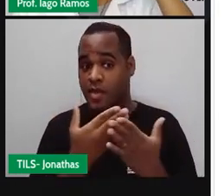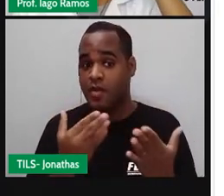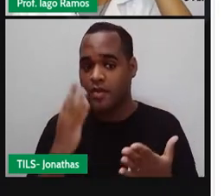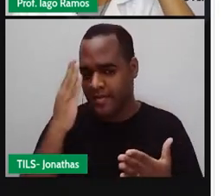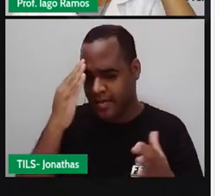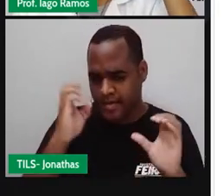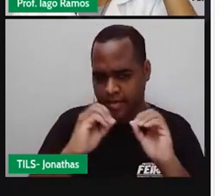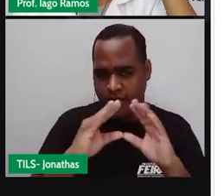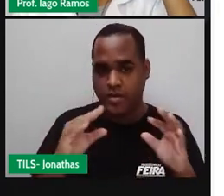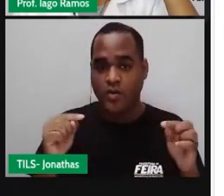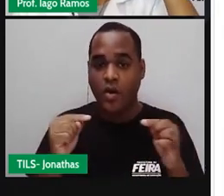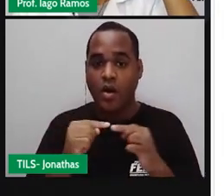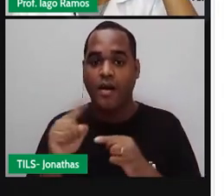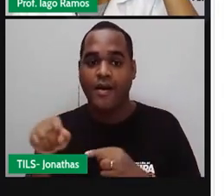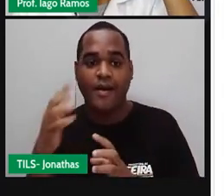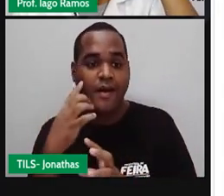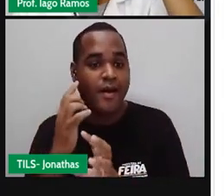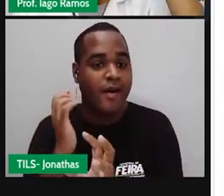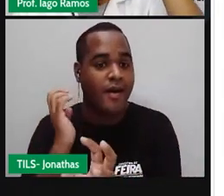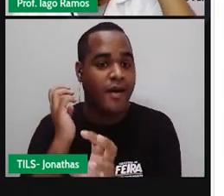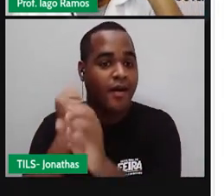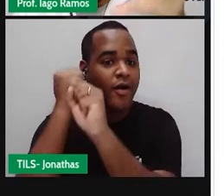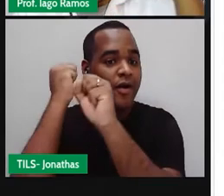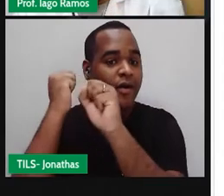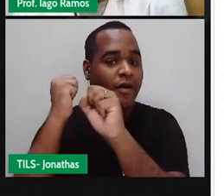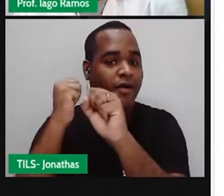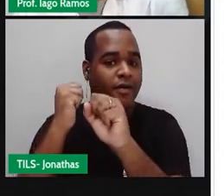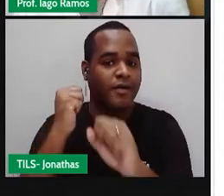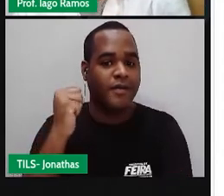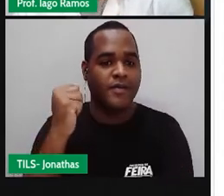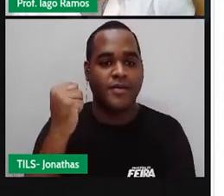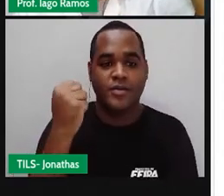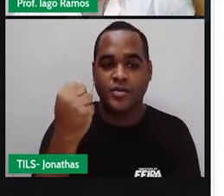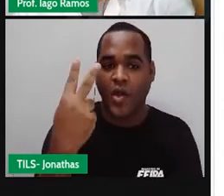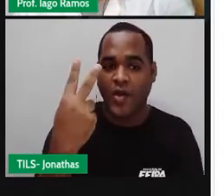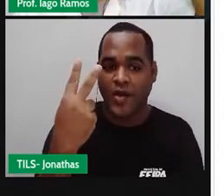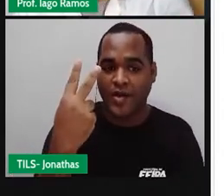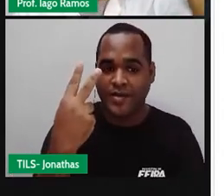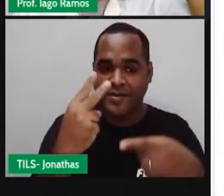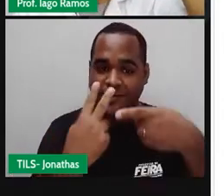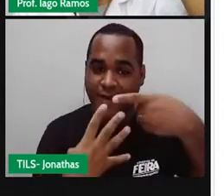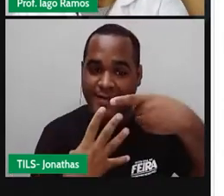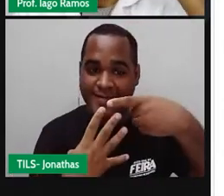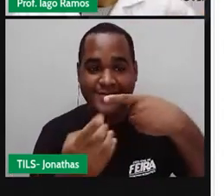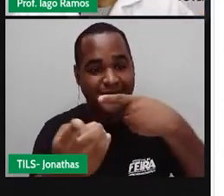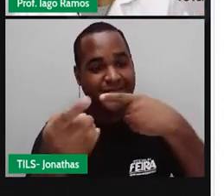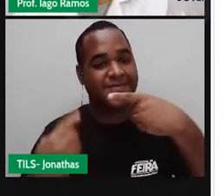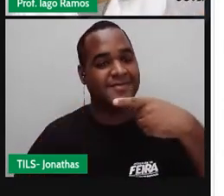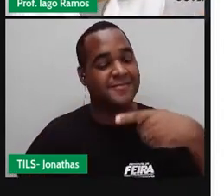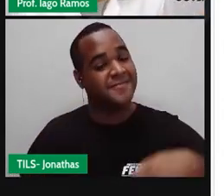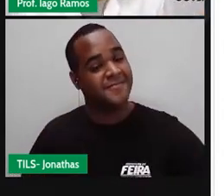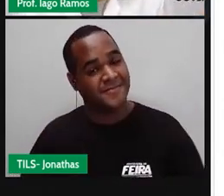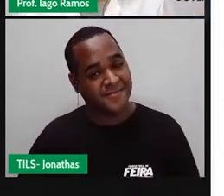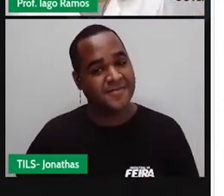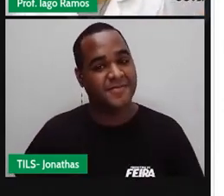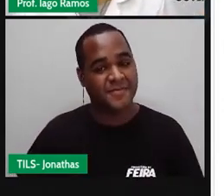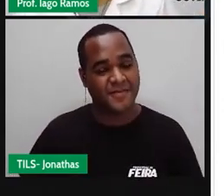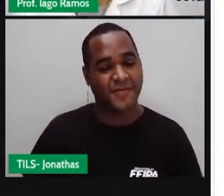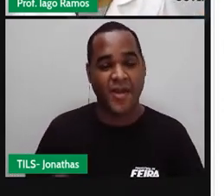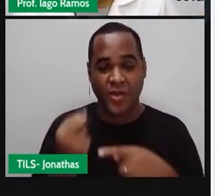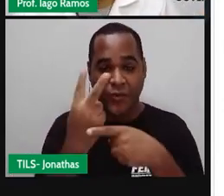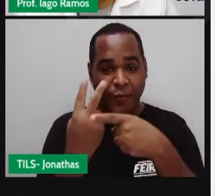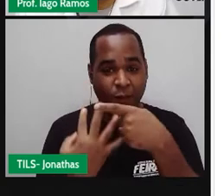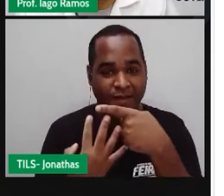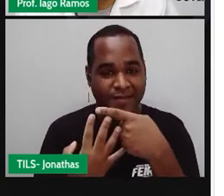agora como num passe de mágica aba cadabra olha só ela aí essa é a fração